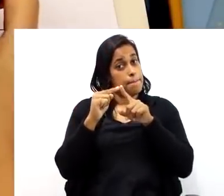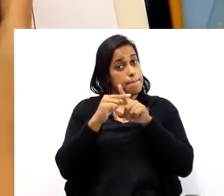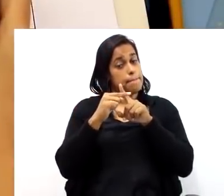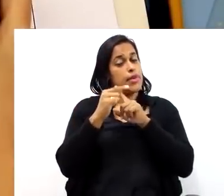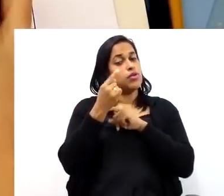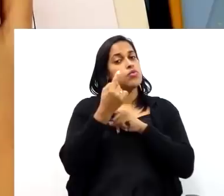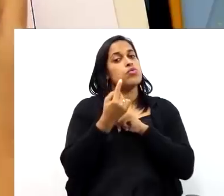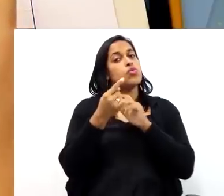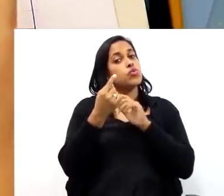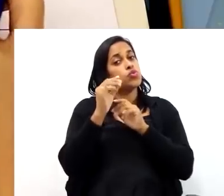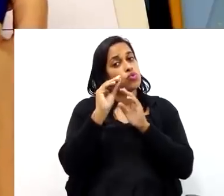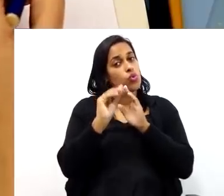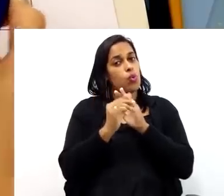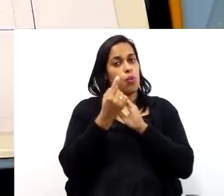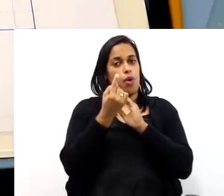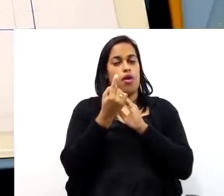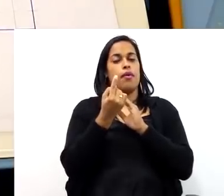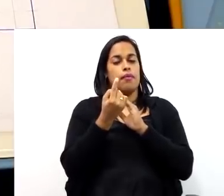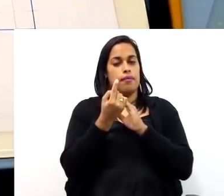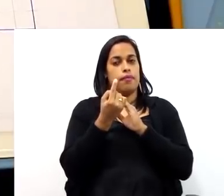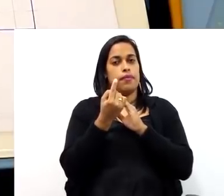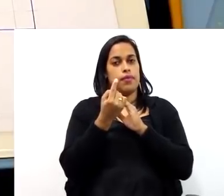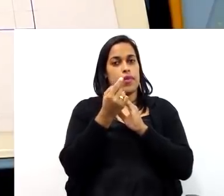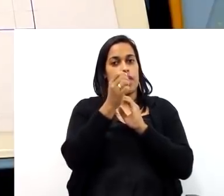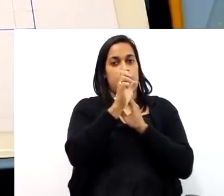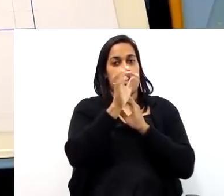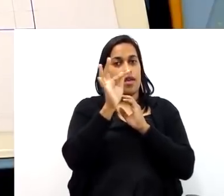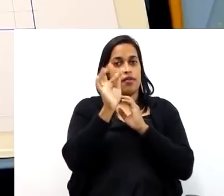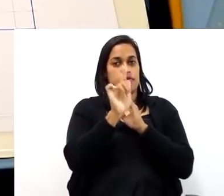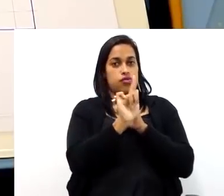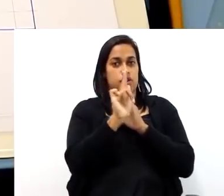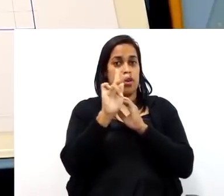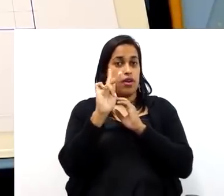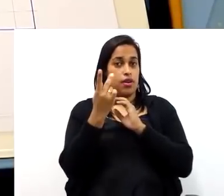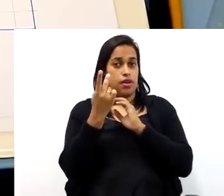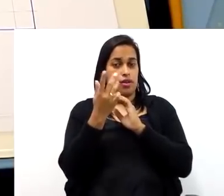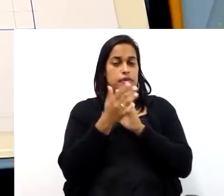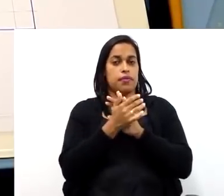da inferior, que é a EFGH, que está aqui, ó,